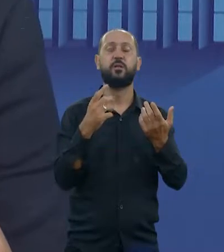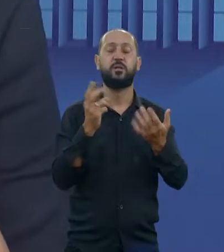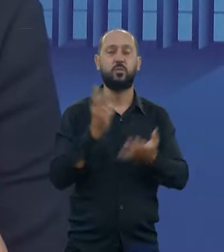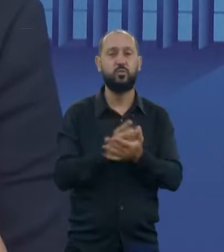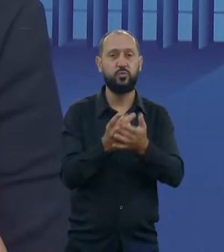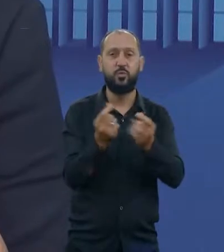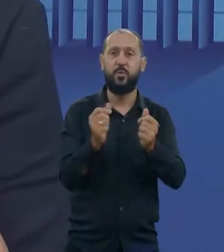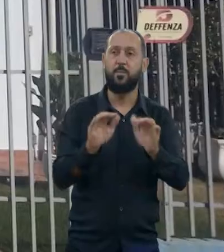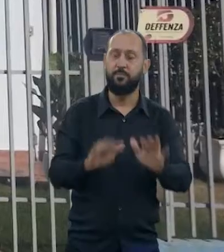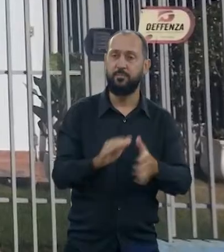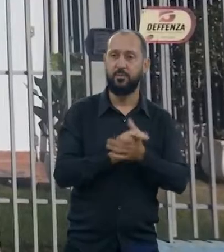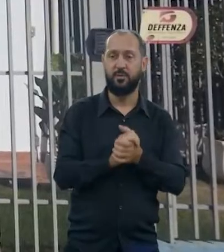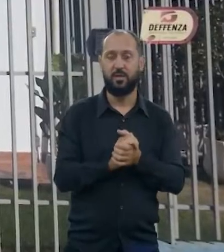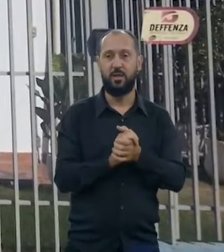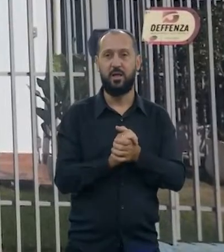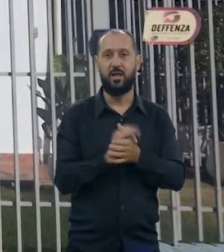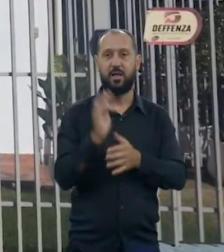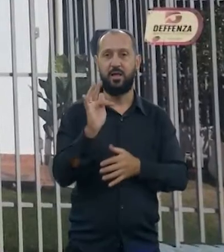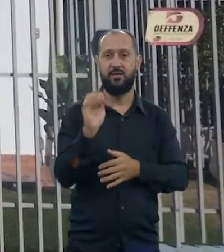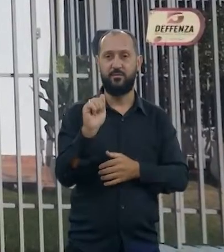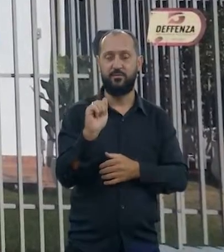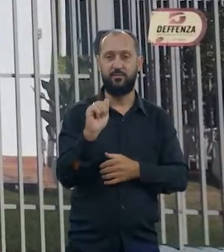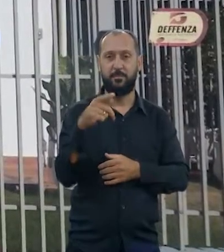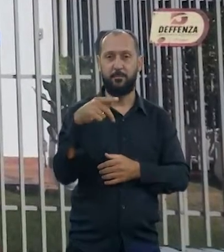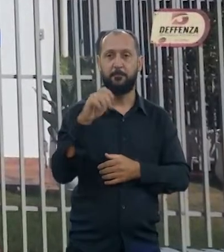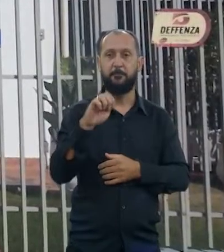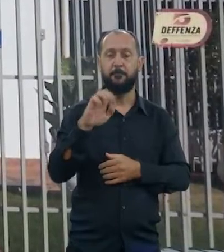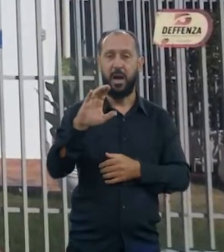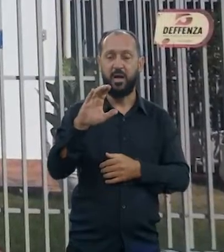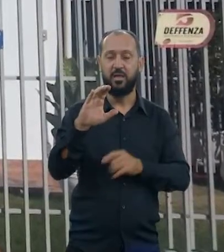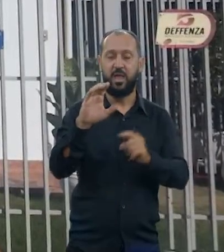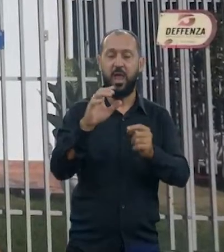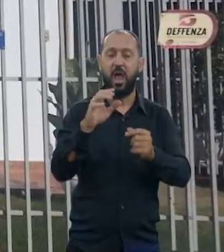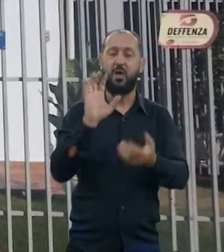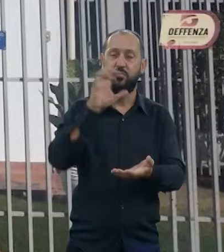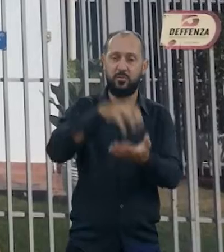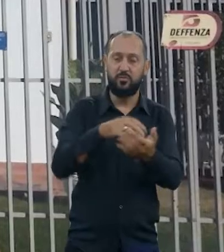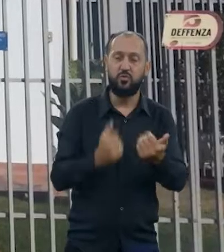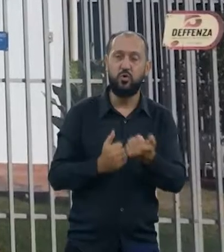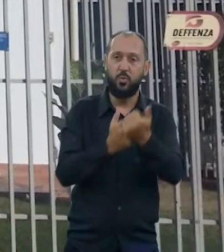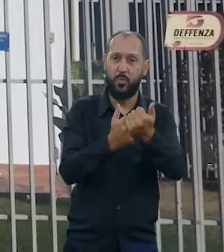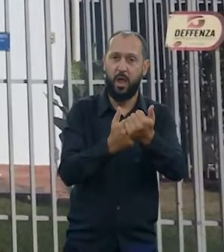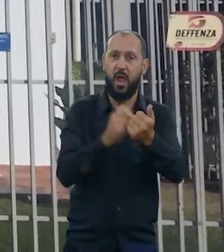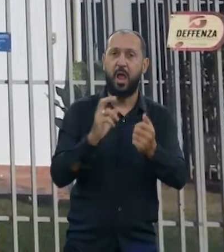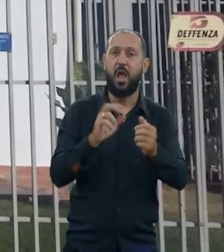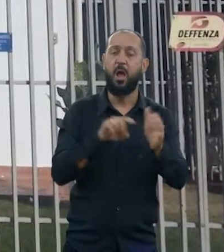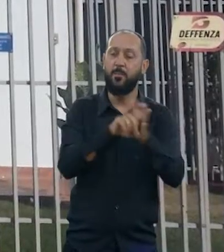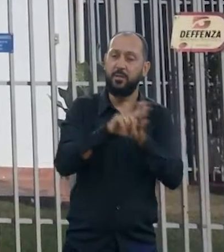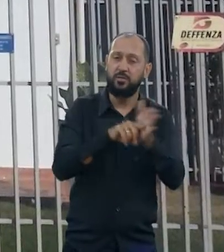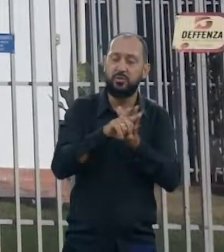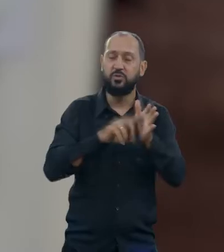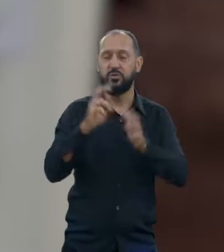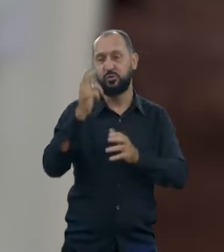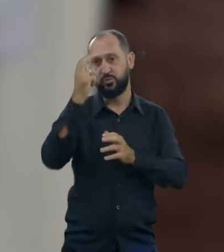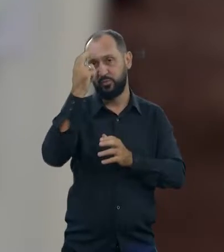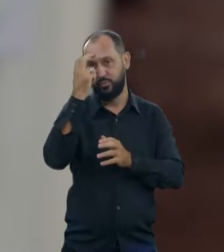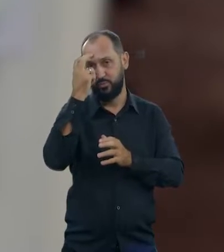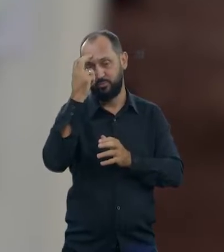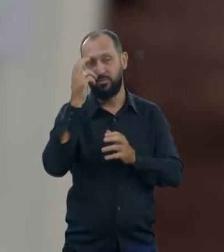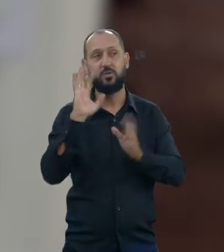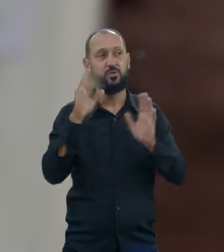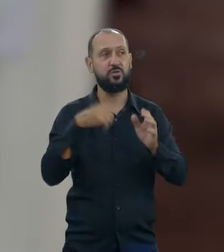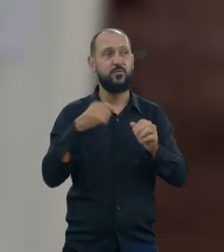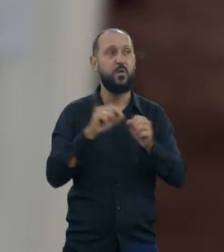eles continuam escassos. A FAPEC, Fundação de Apoio à Pesquisa, ao Ensino e à Cultura, responsável pelos